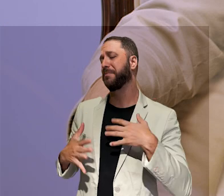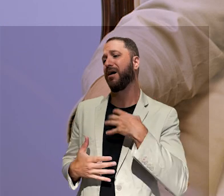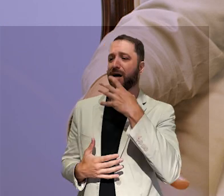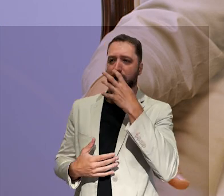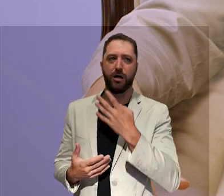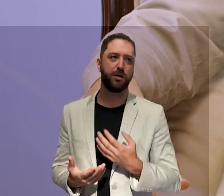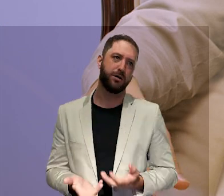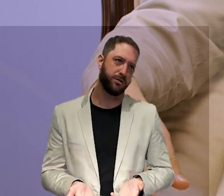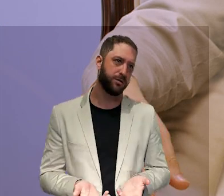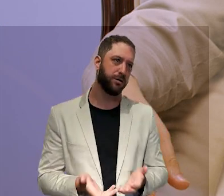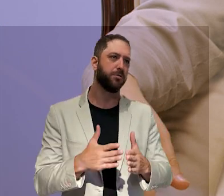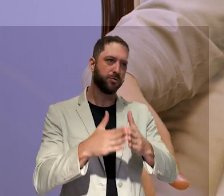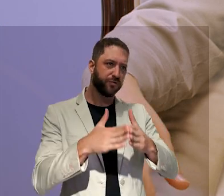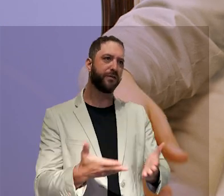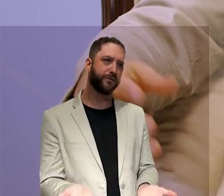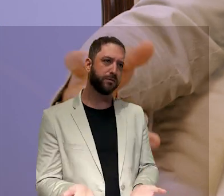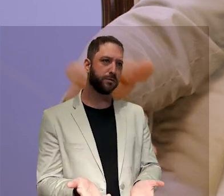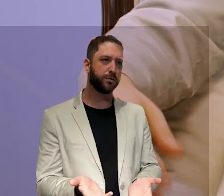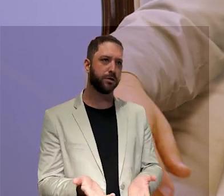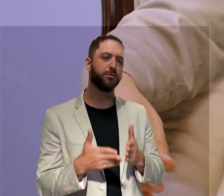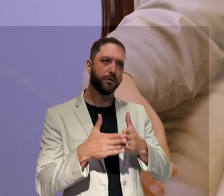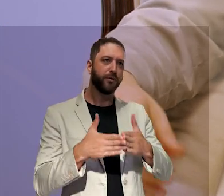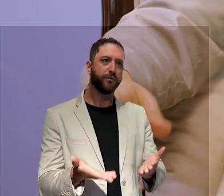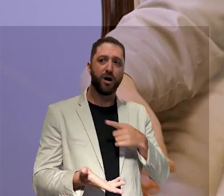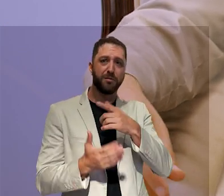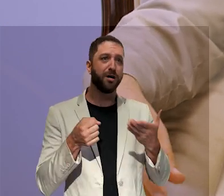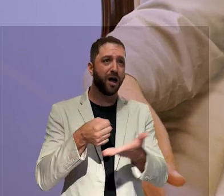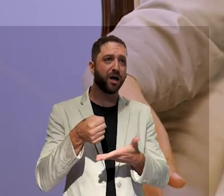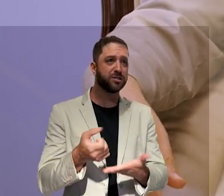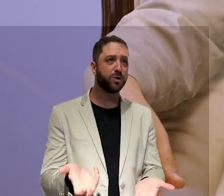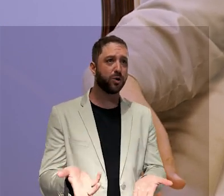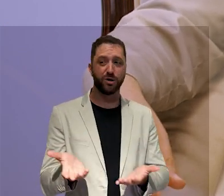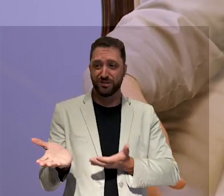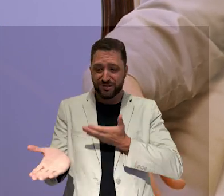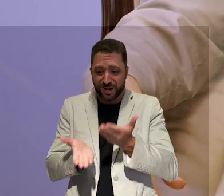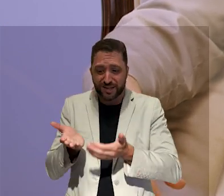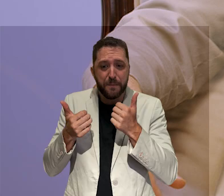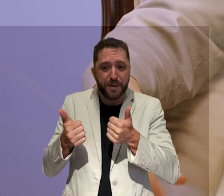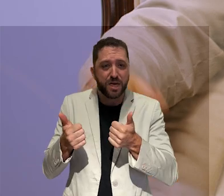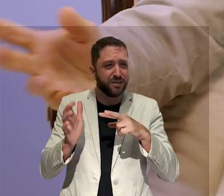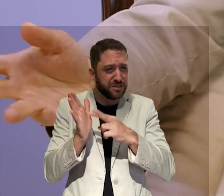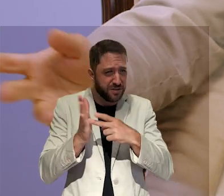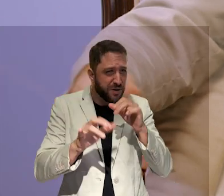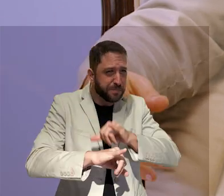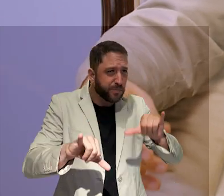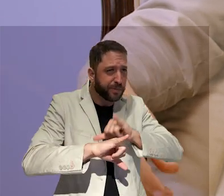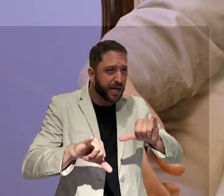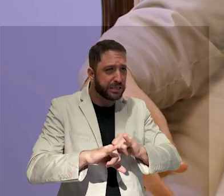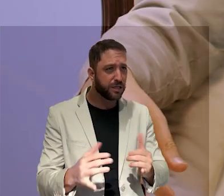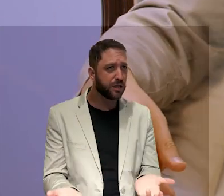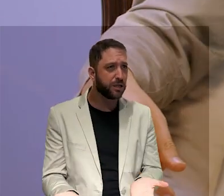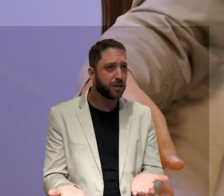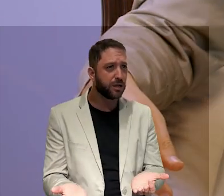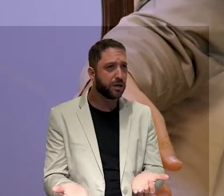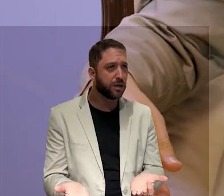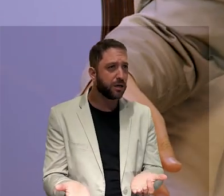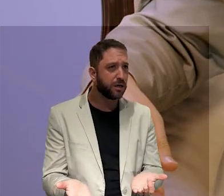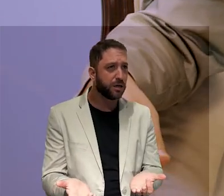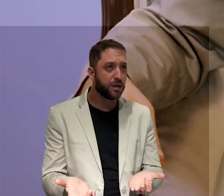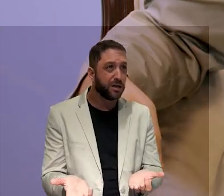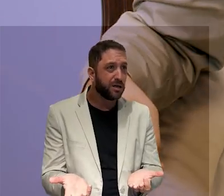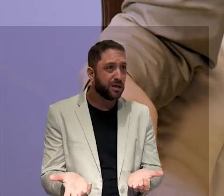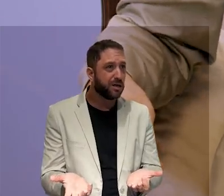bem o outro. Como assim, gente? Onde a gente foi parar? Tratar o bem o outro virou sinônimo de propaganda